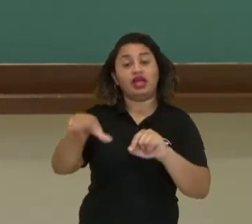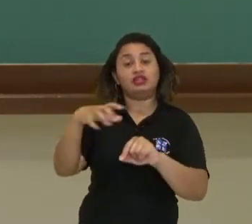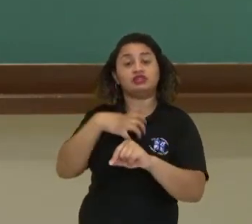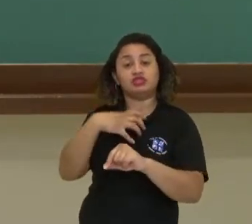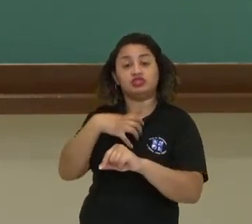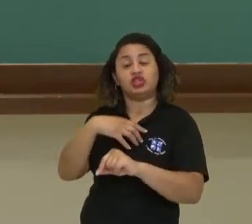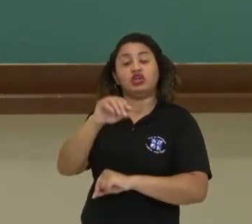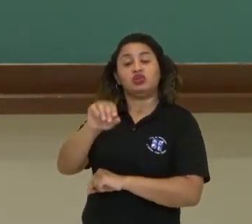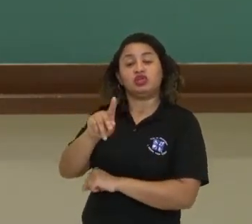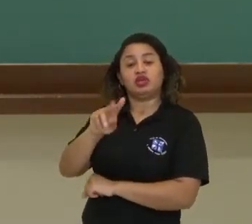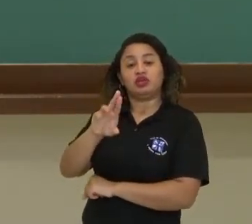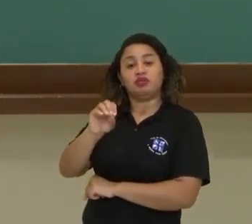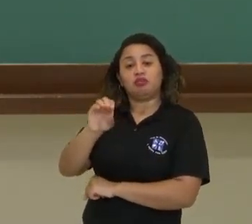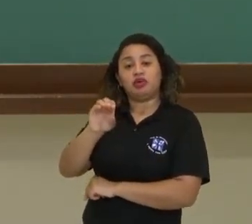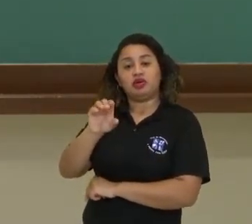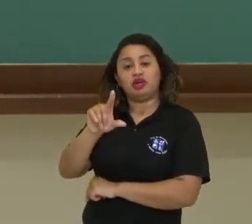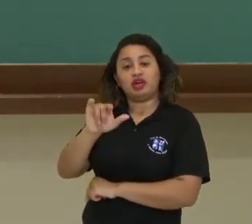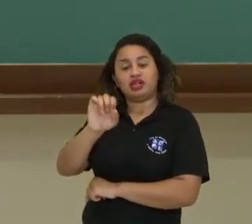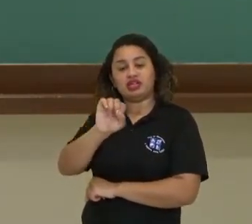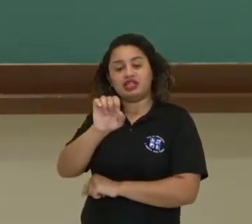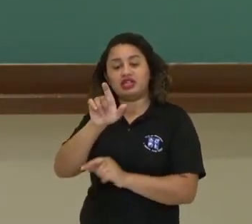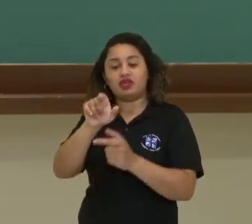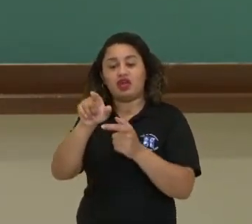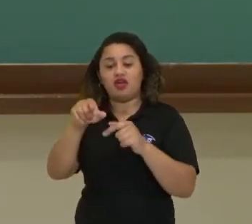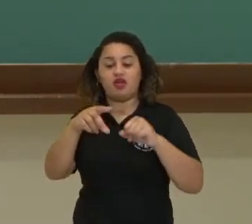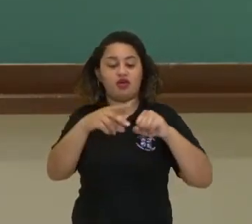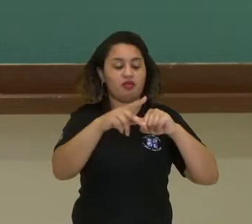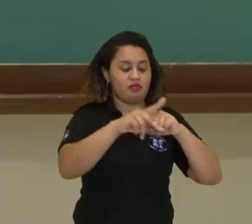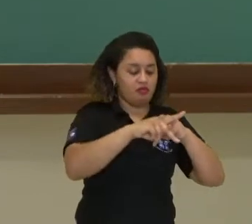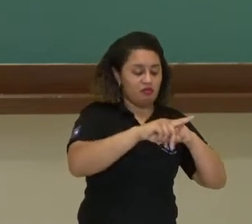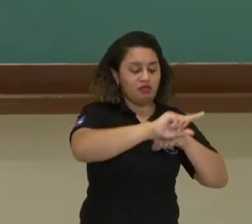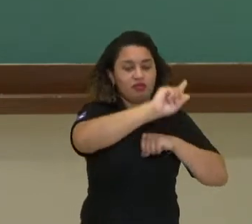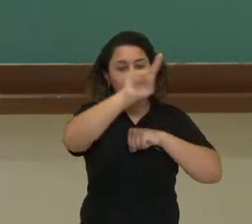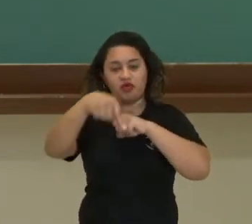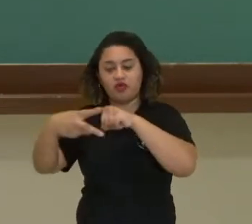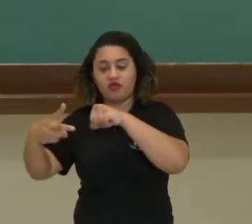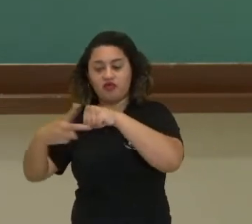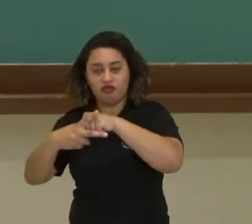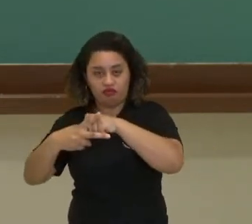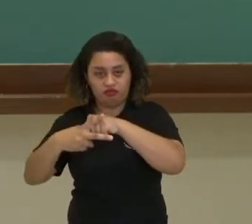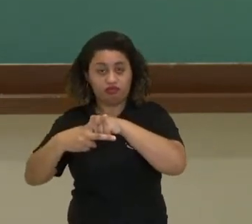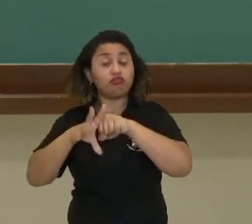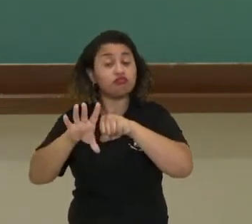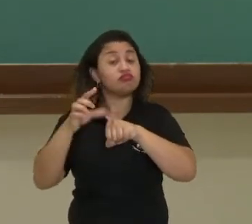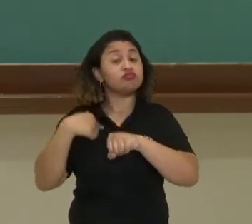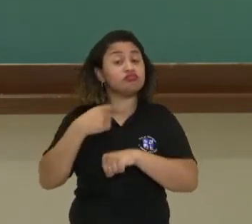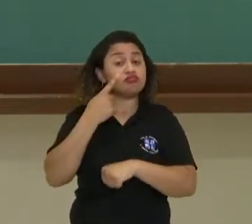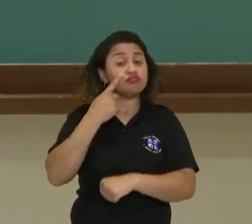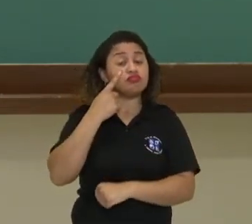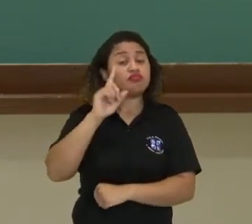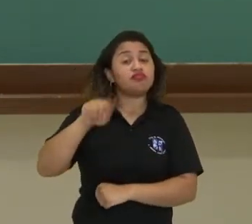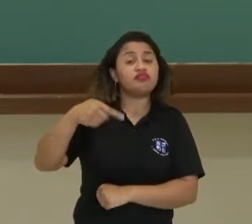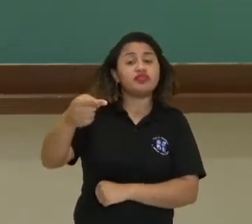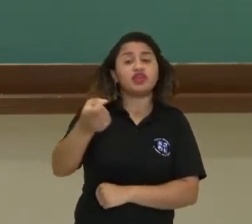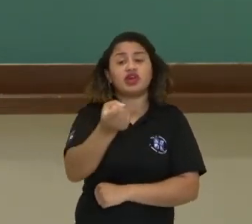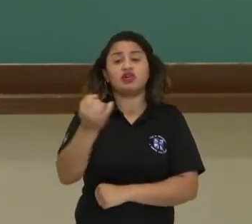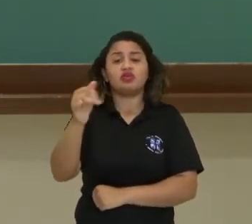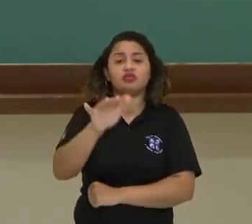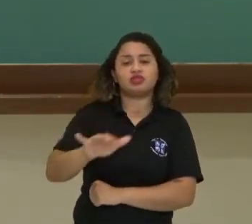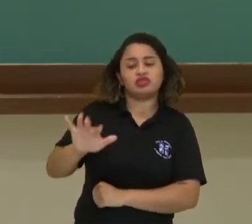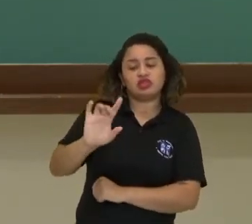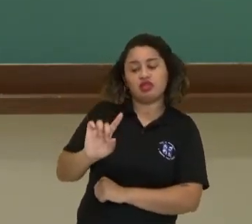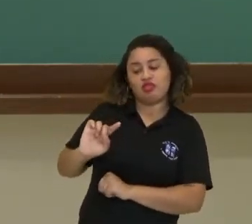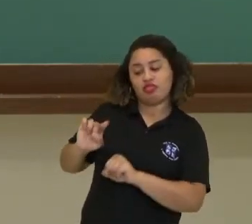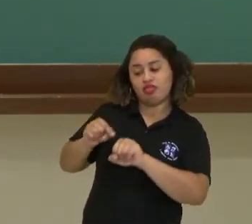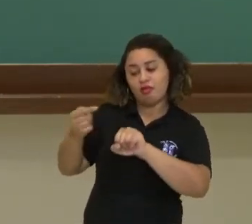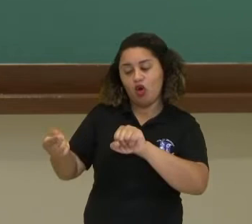ou seja eles ocorrem antes do verbo a maioria tá gente vai ver depois alguns casos em que eles ocorrem depois